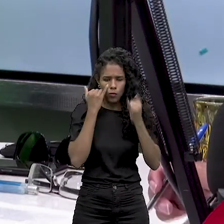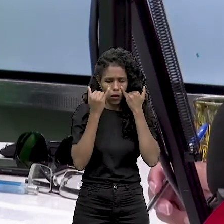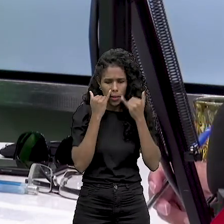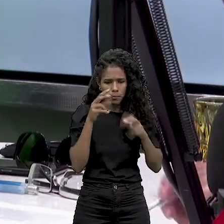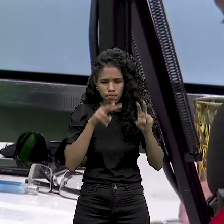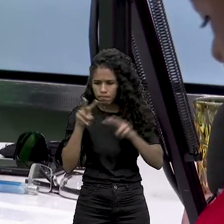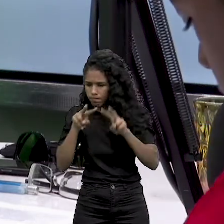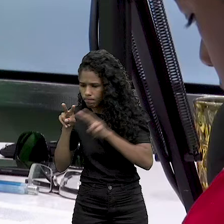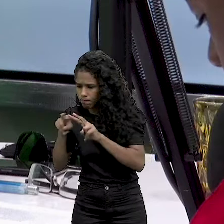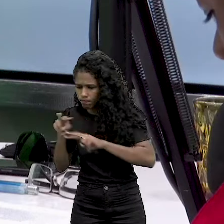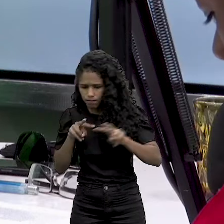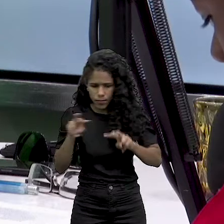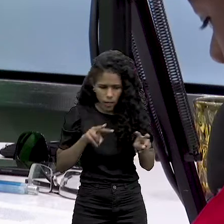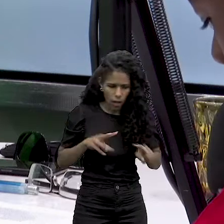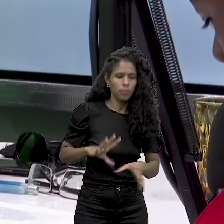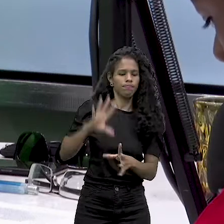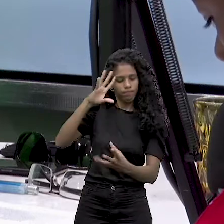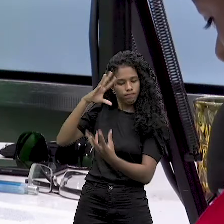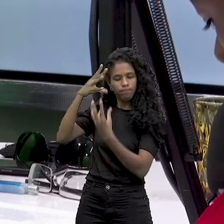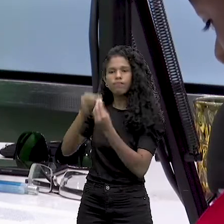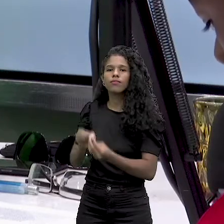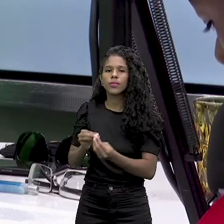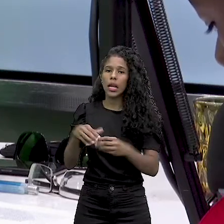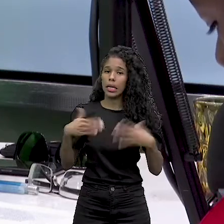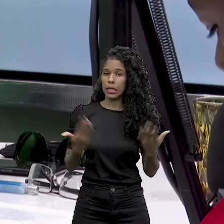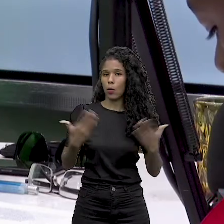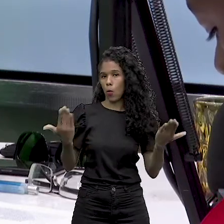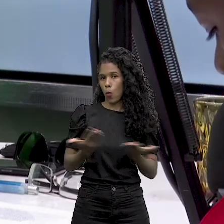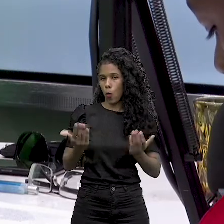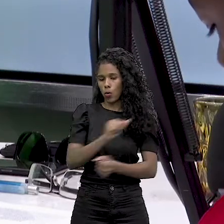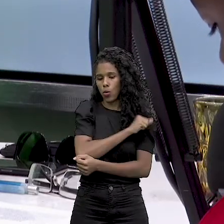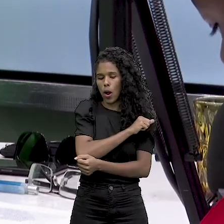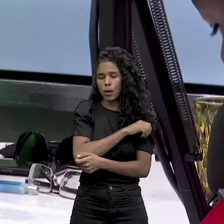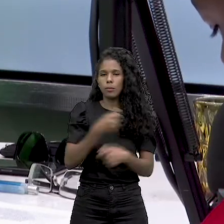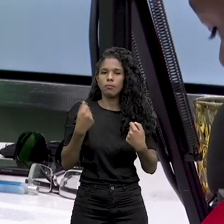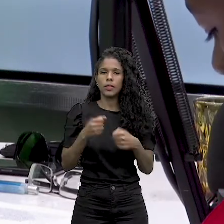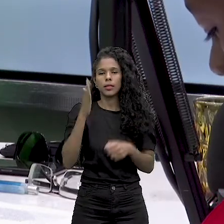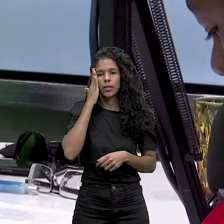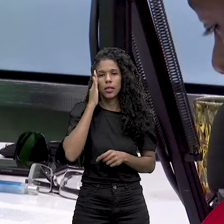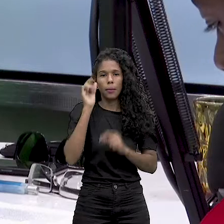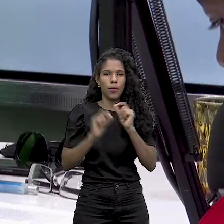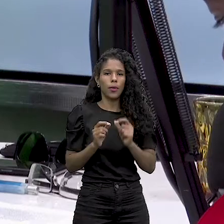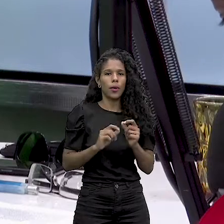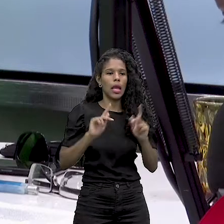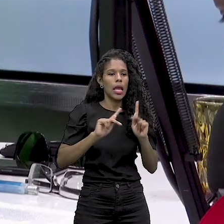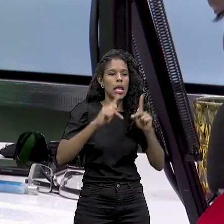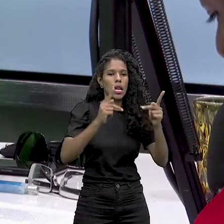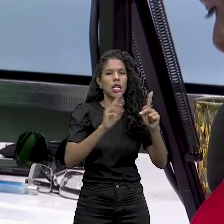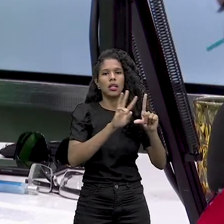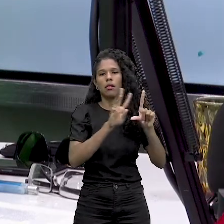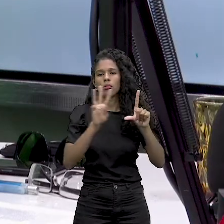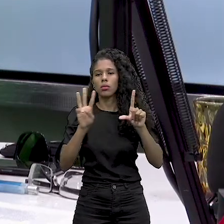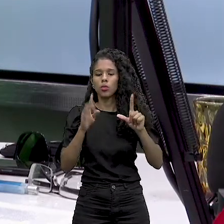o conhecimento. Então, o estudante hoje ele tem que saber onde buscar, ele precisa saber como eu vou administrar o